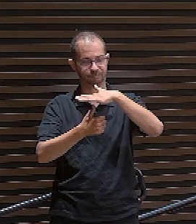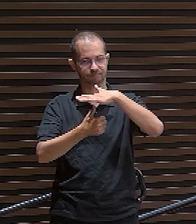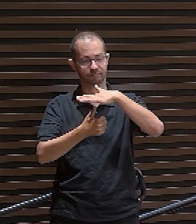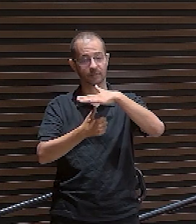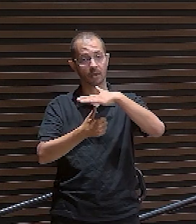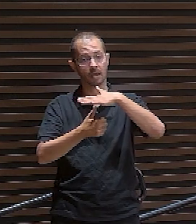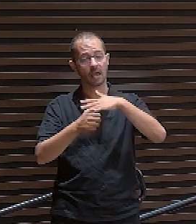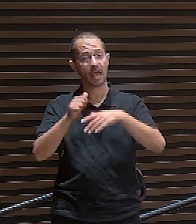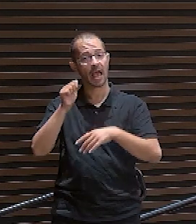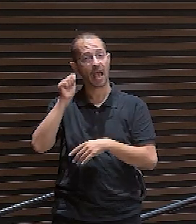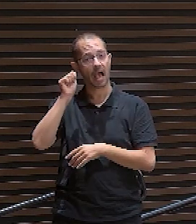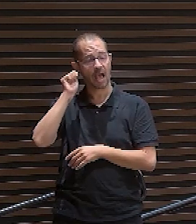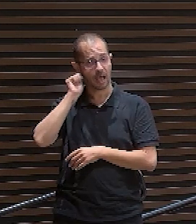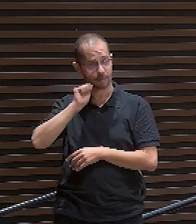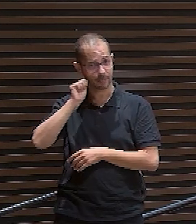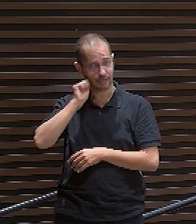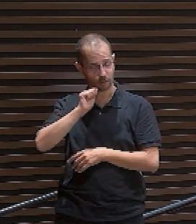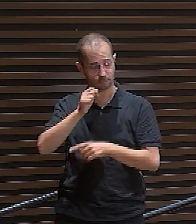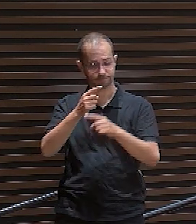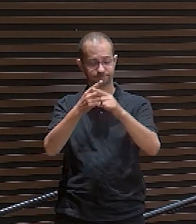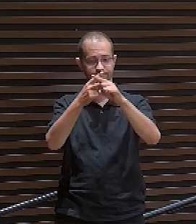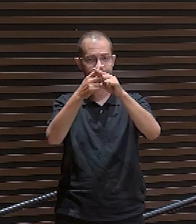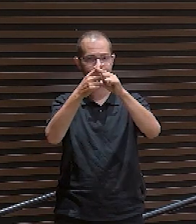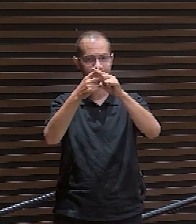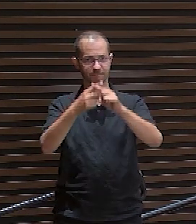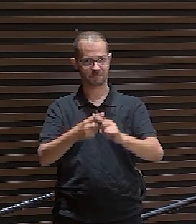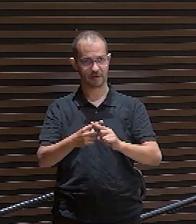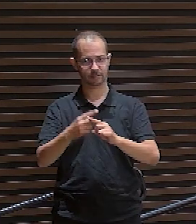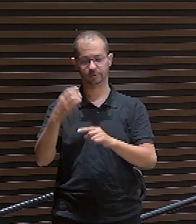Abel versus Caim.